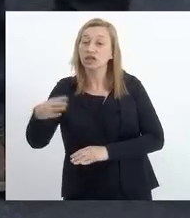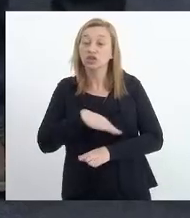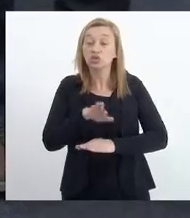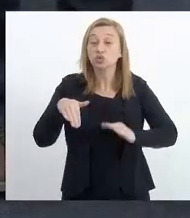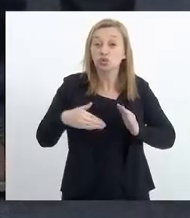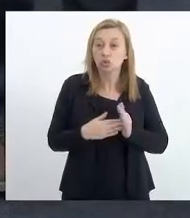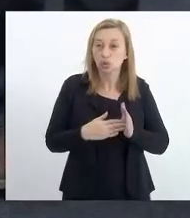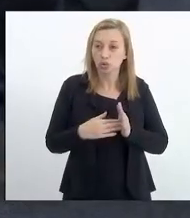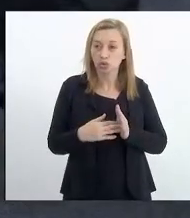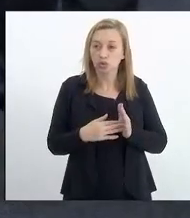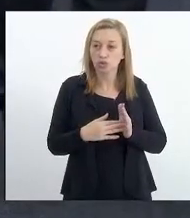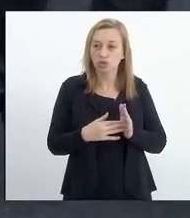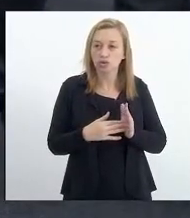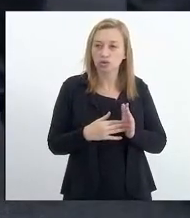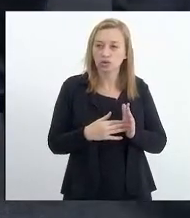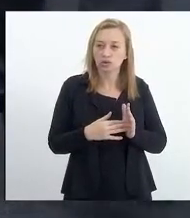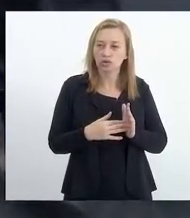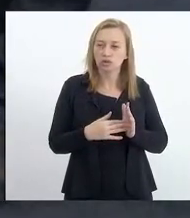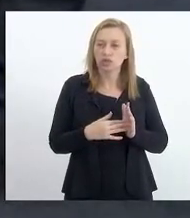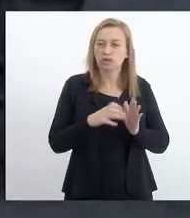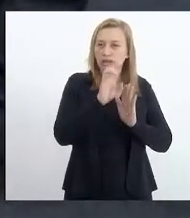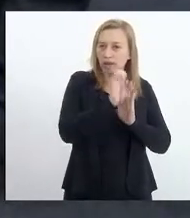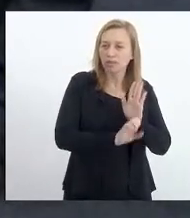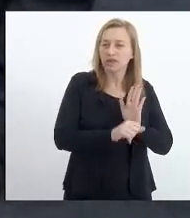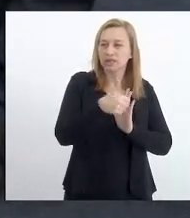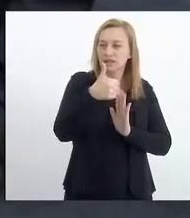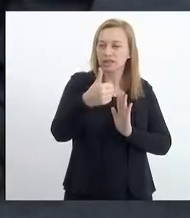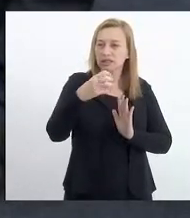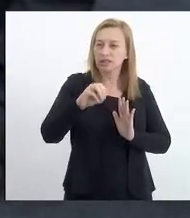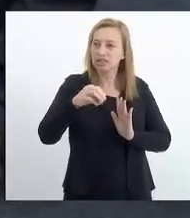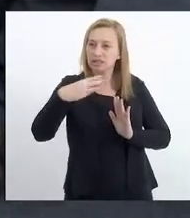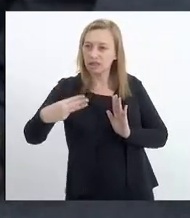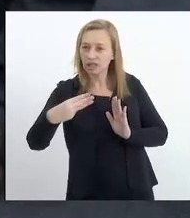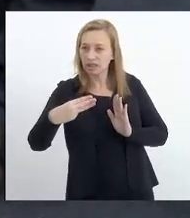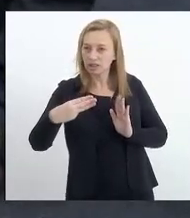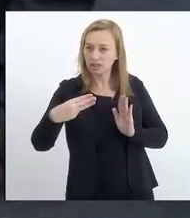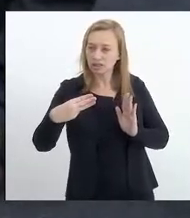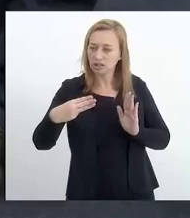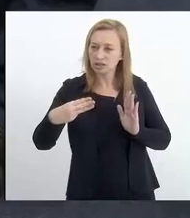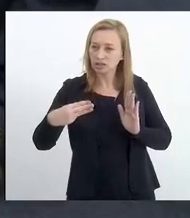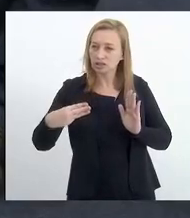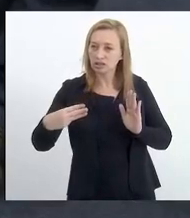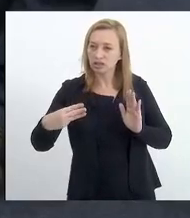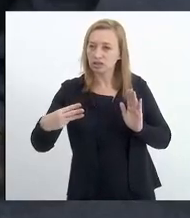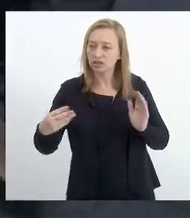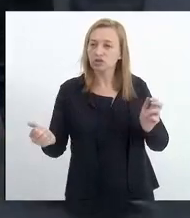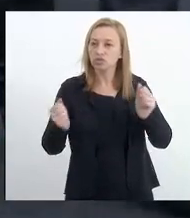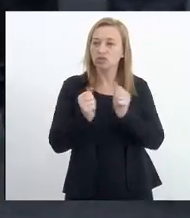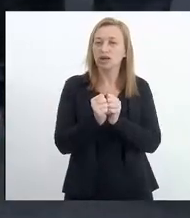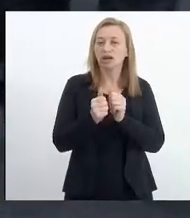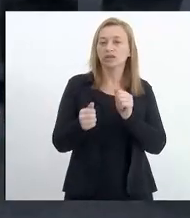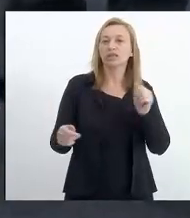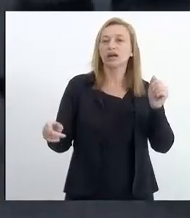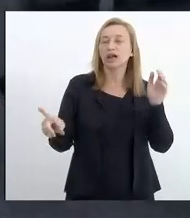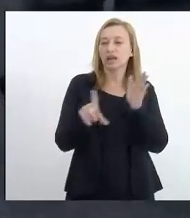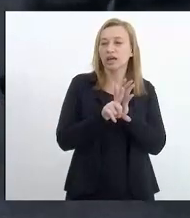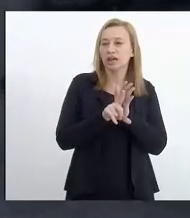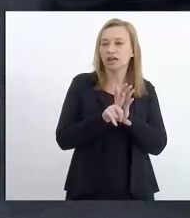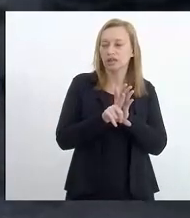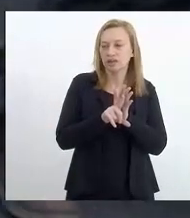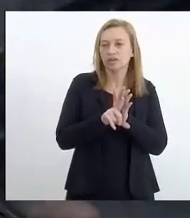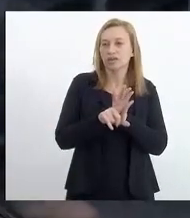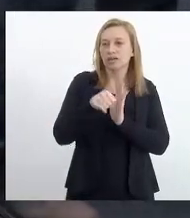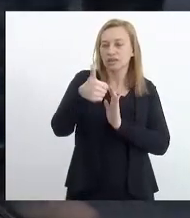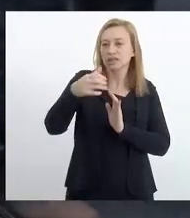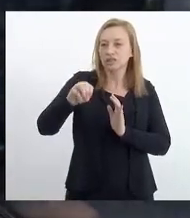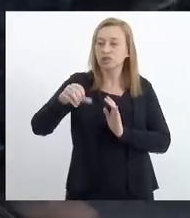elevador na Emenda Constitucional 103, desceram na Lei Complementar 51. Mas aqui o governo do